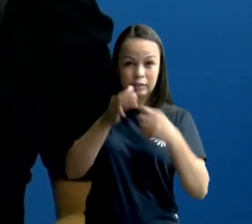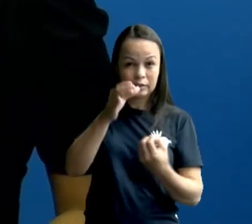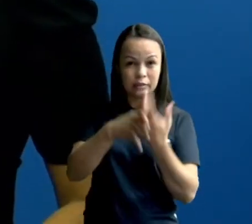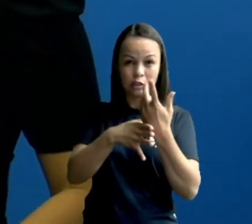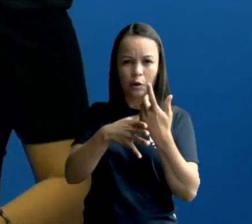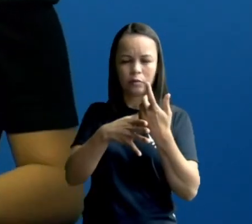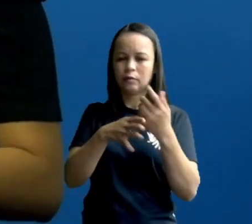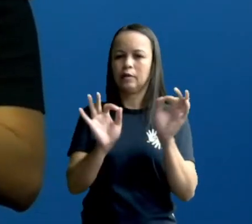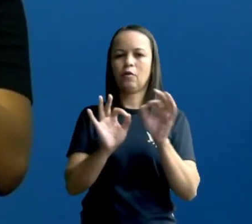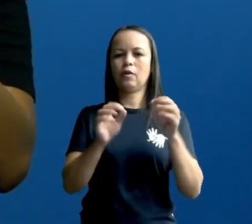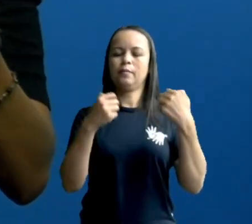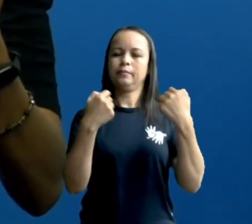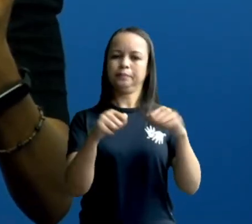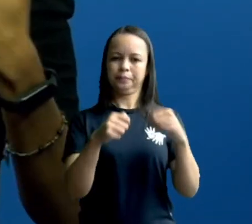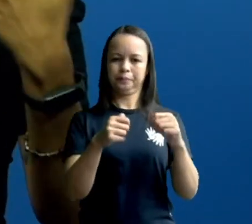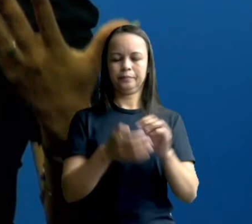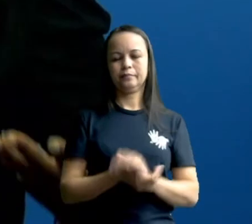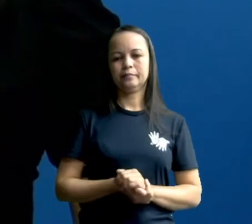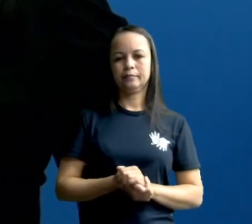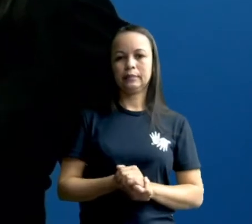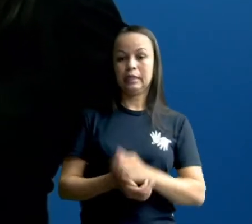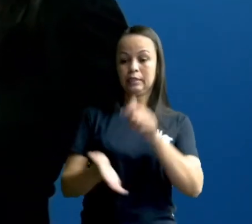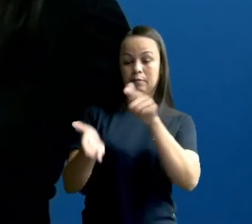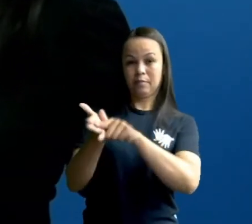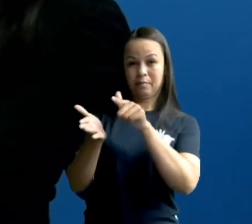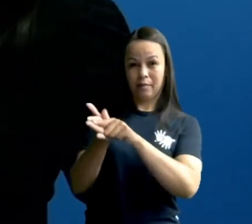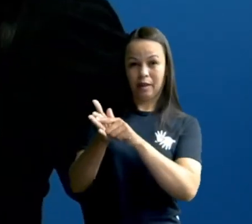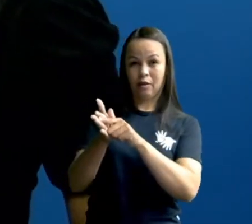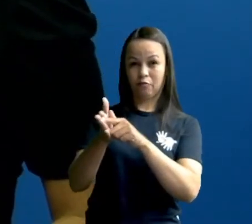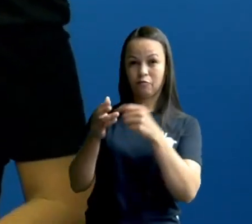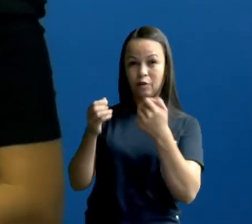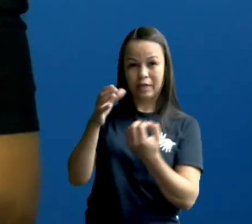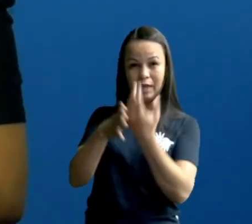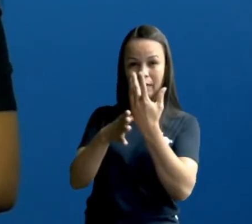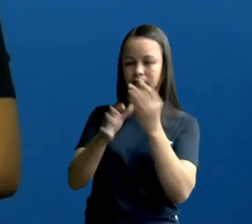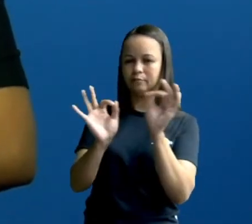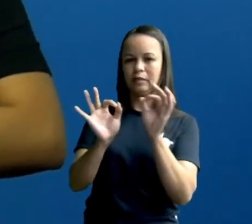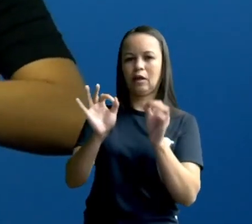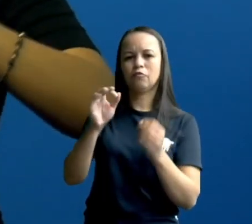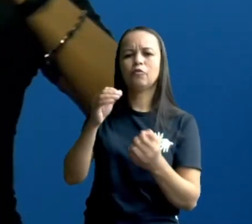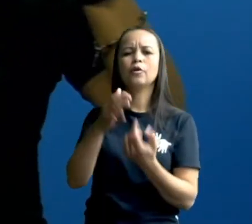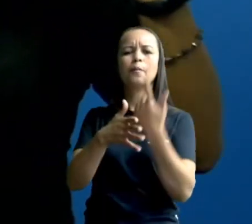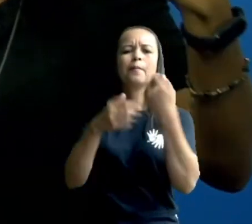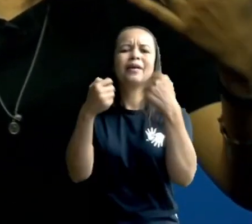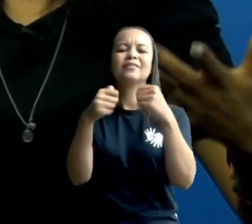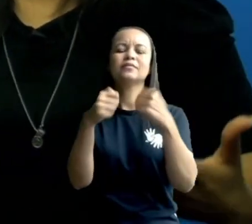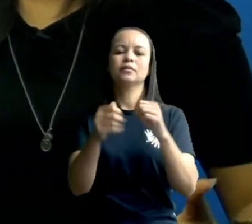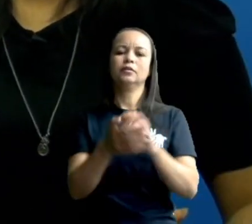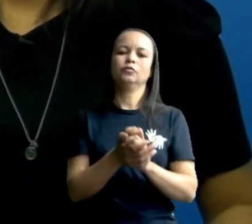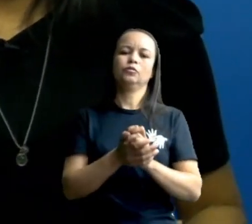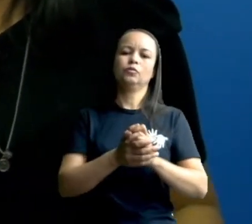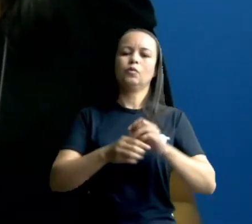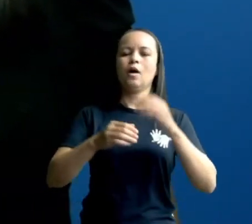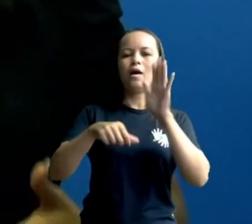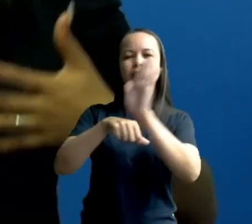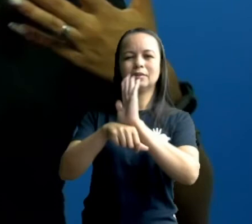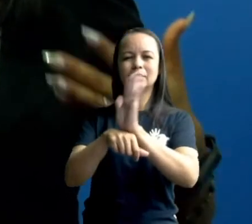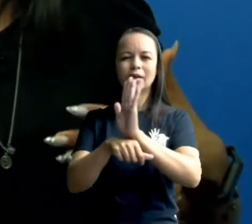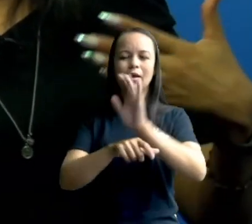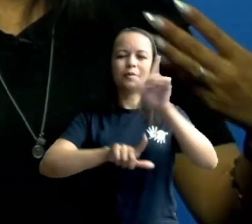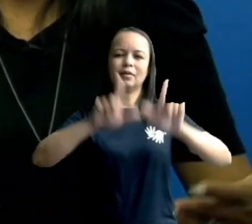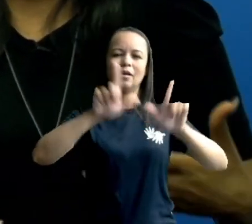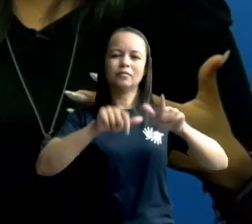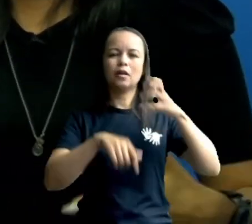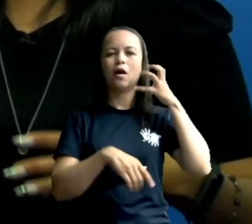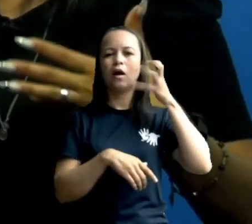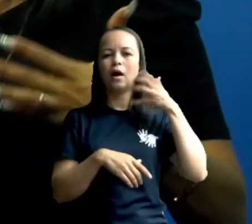necessidade. De repente, o papel também foi uma necessidade. O cinema, a televisão, a rádio,